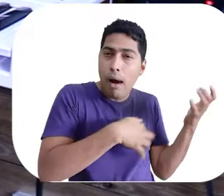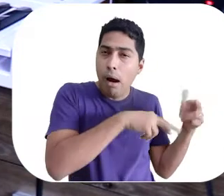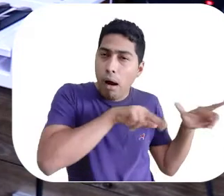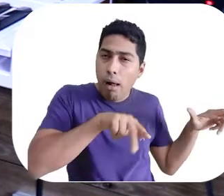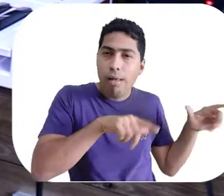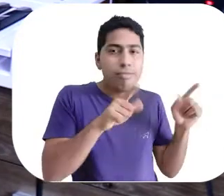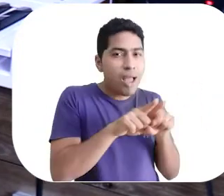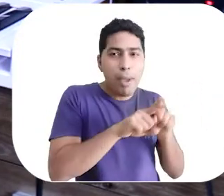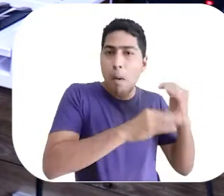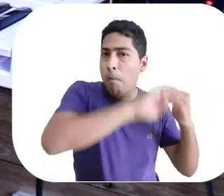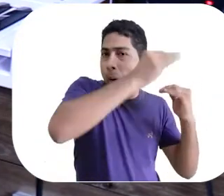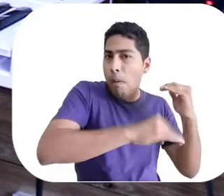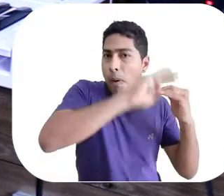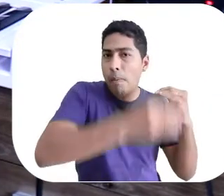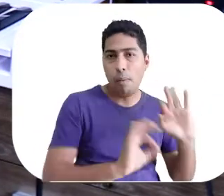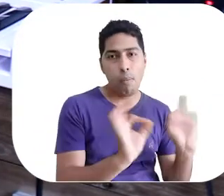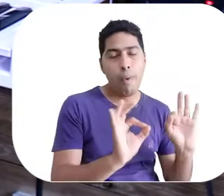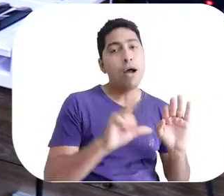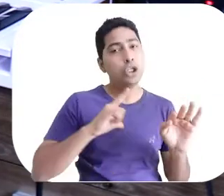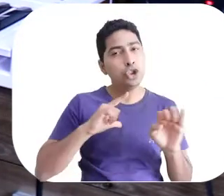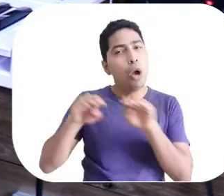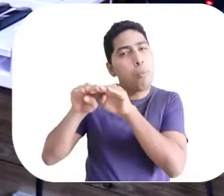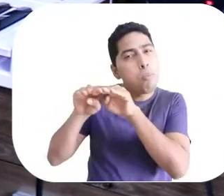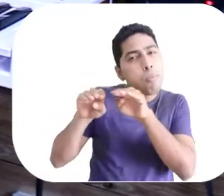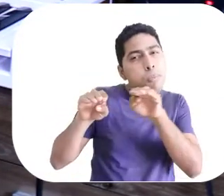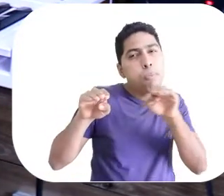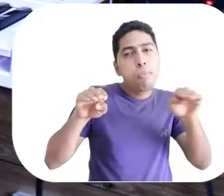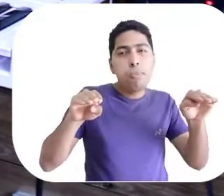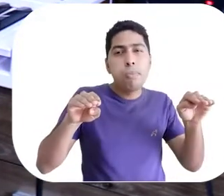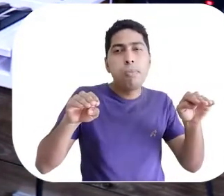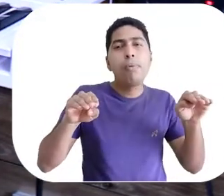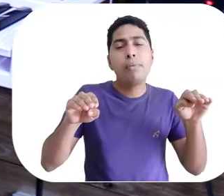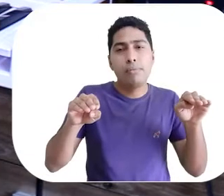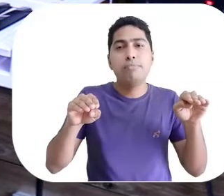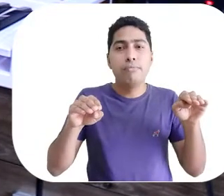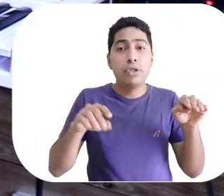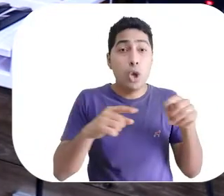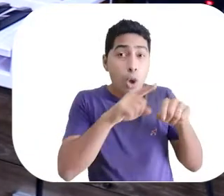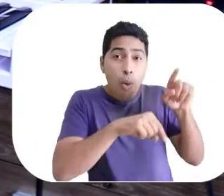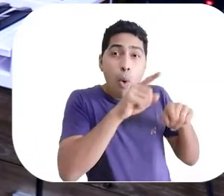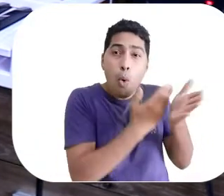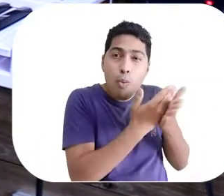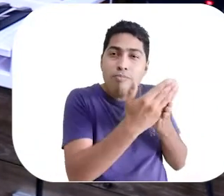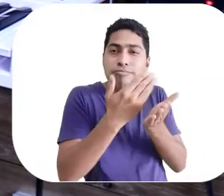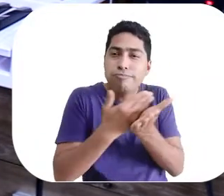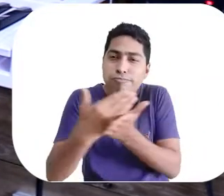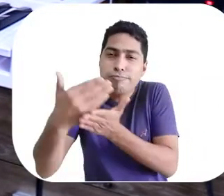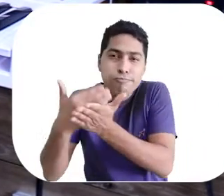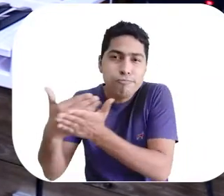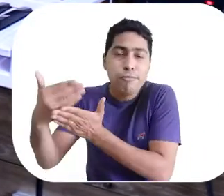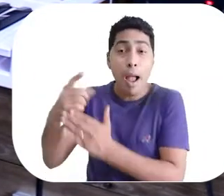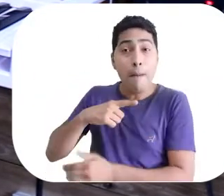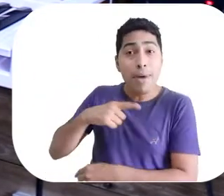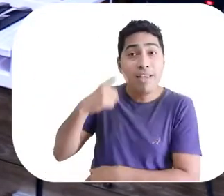né? Eles têm um ostinato e que os outros instrumentos eles forem se entrando aos poucos, né? Que era justamente